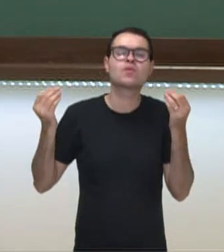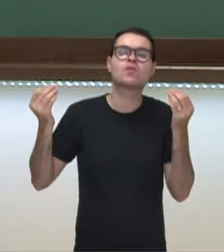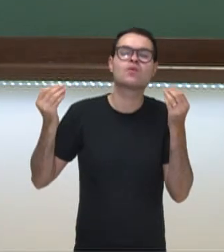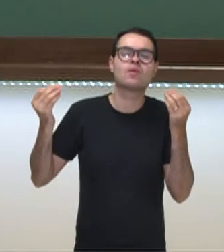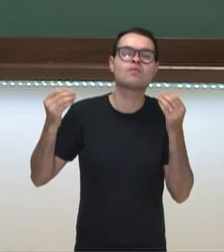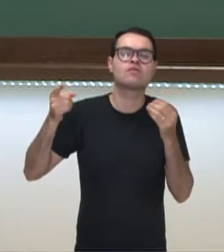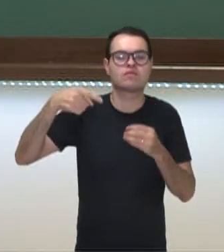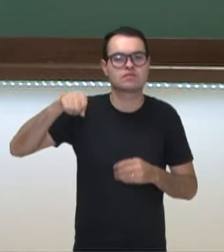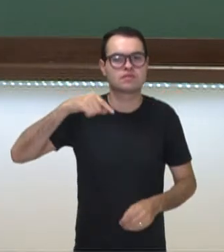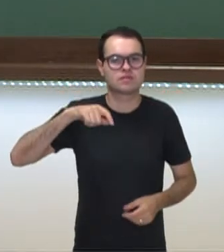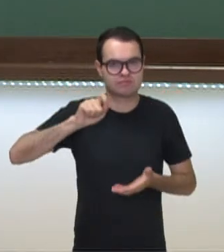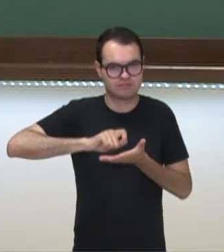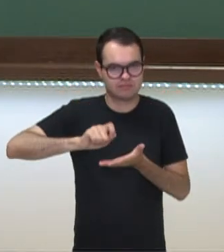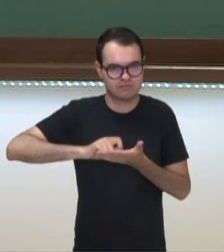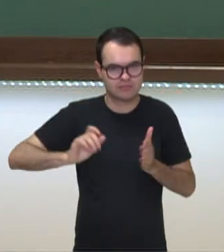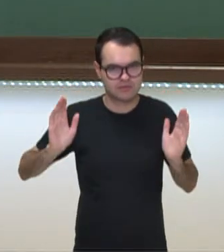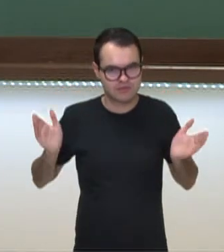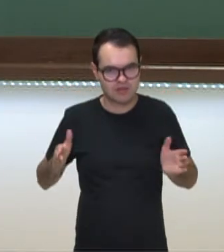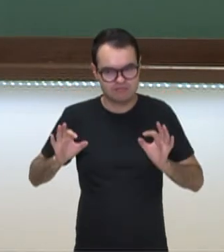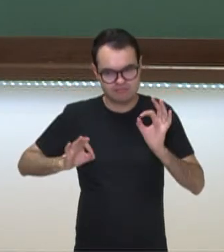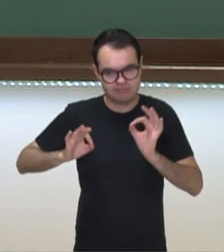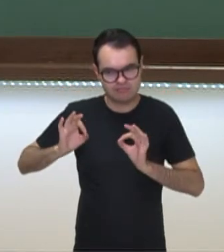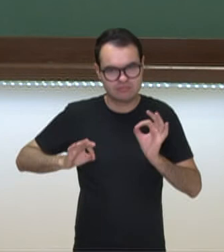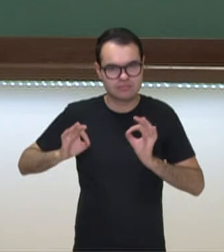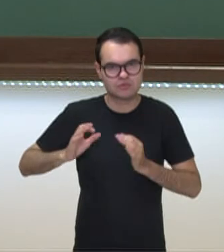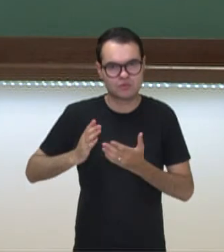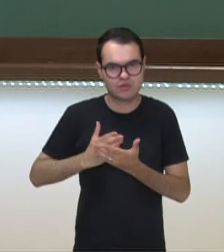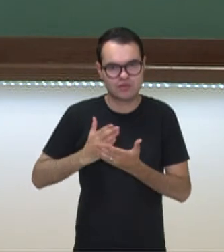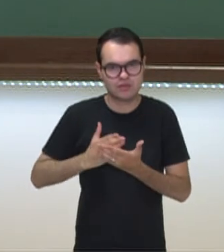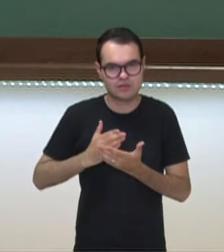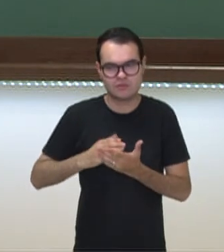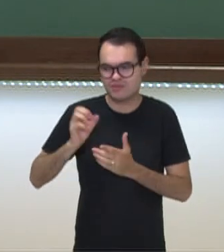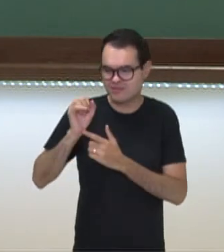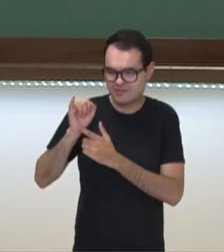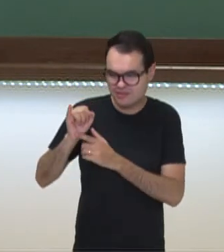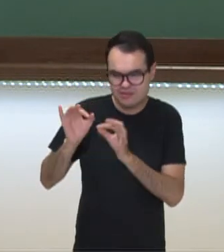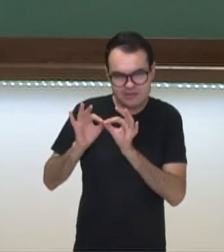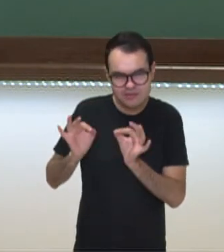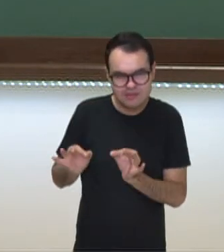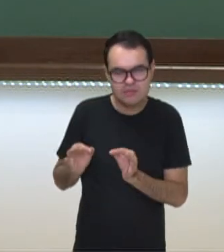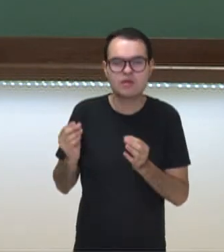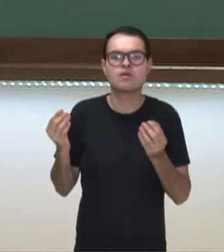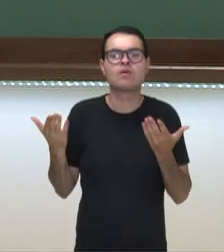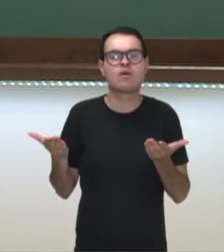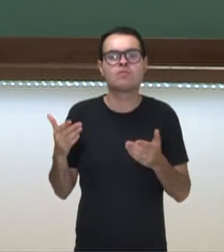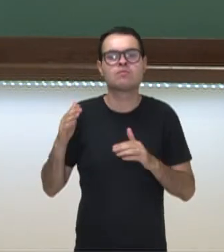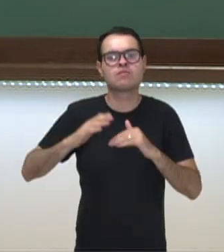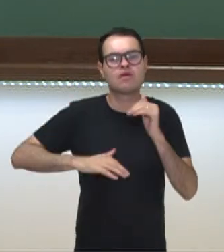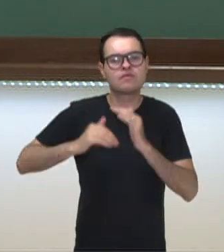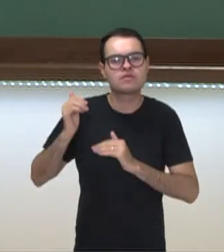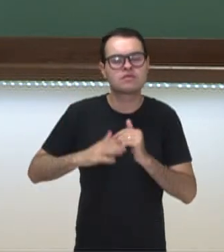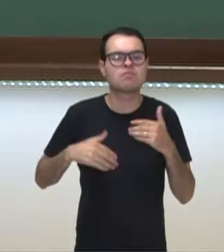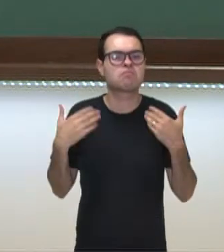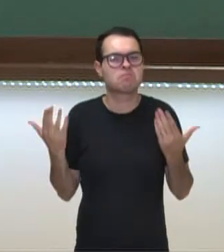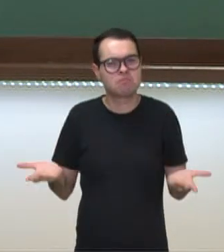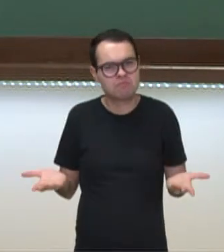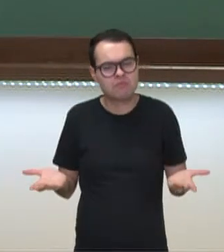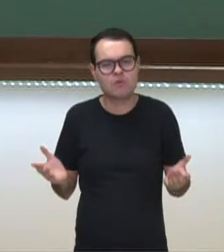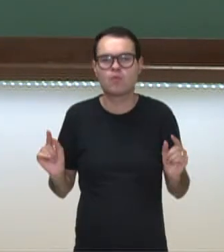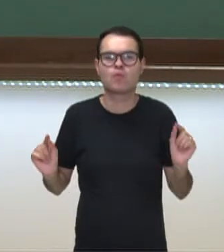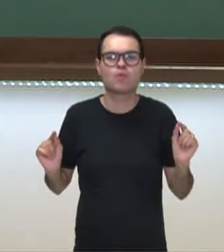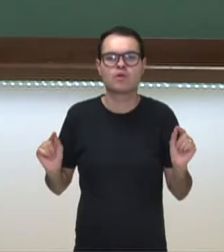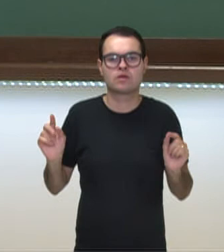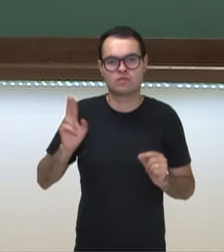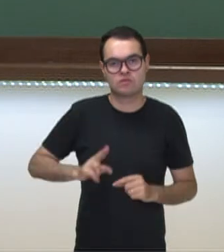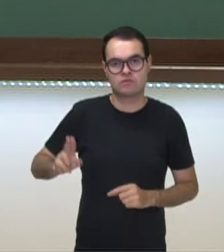que vocês escreveram no caderno utilizando condicional simples? Qual é a profissão que eu tenho como